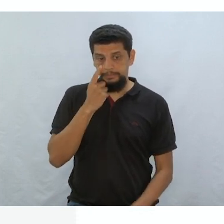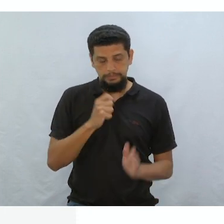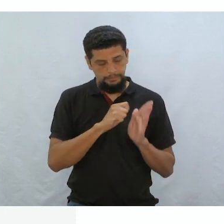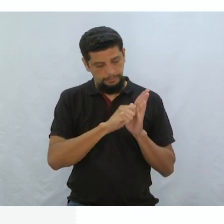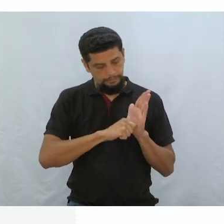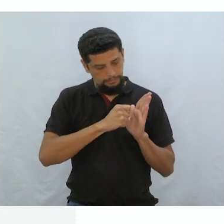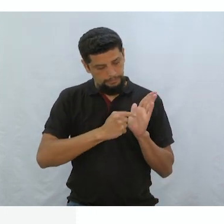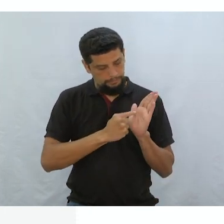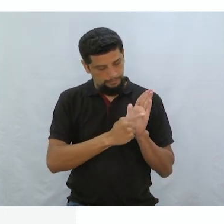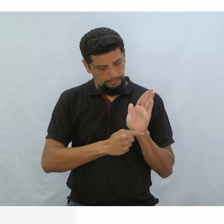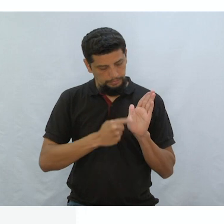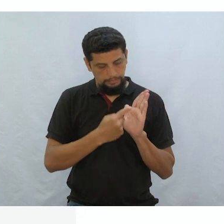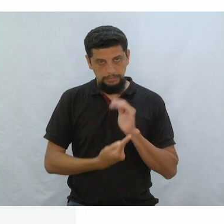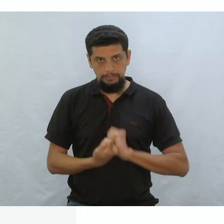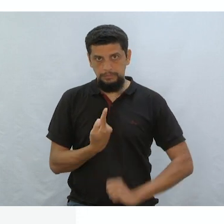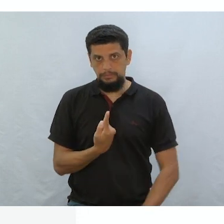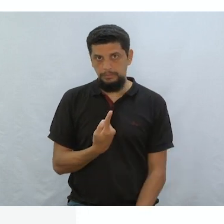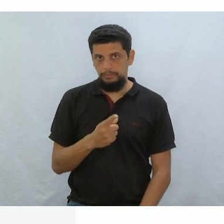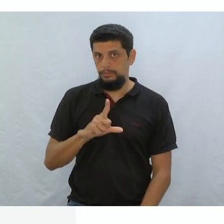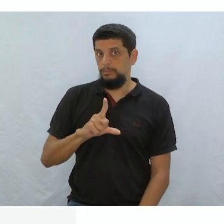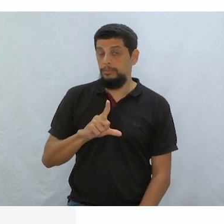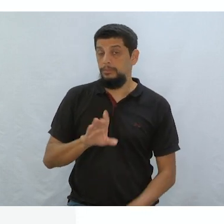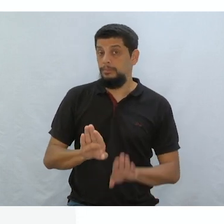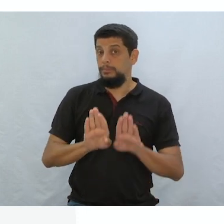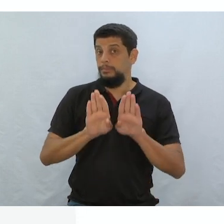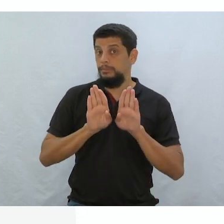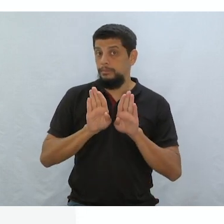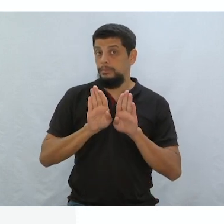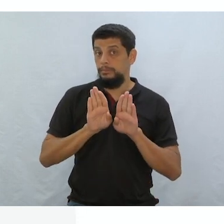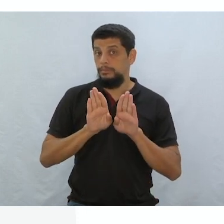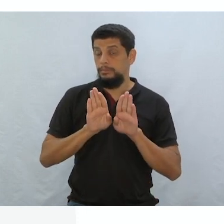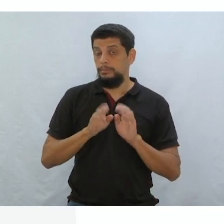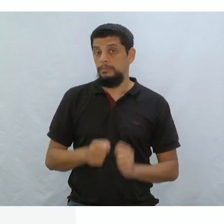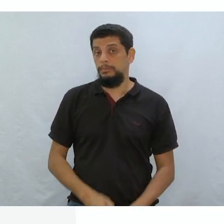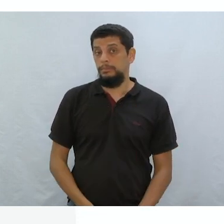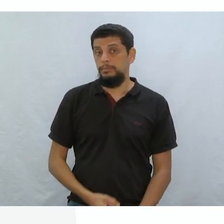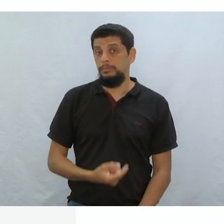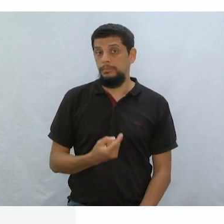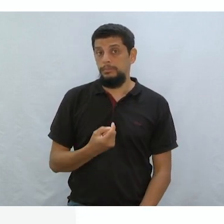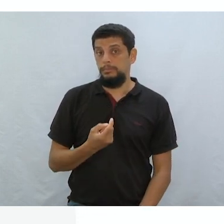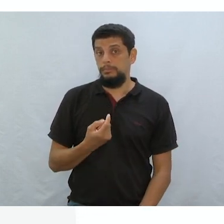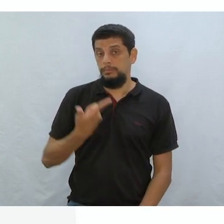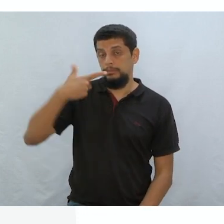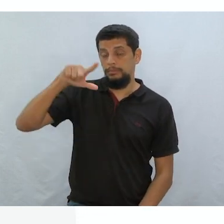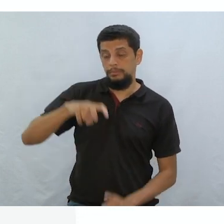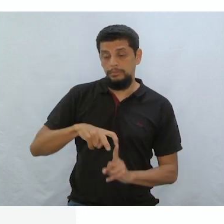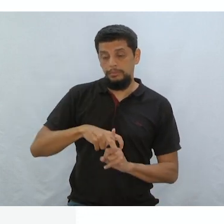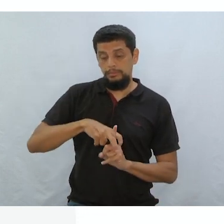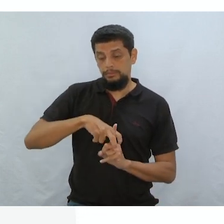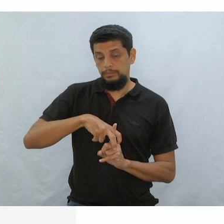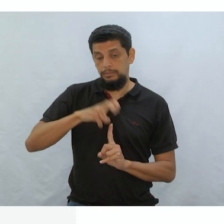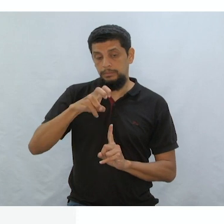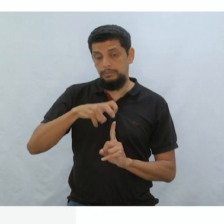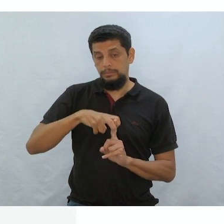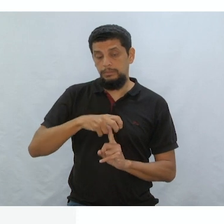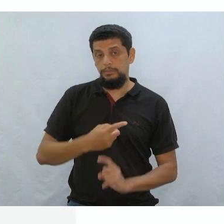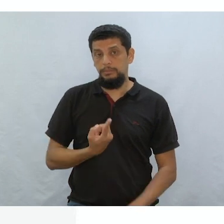lá, ela tem escrito 1 litro. Mais uma garrafa